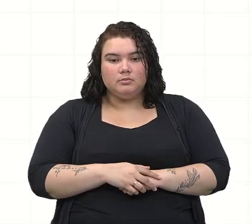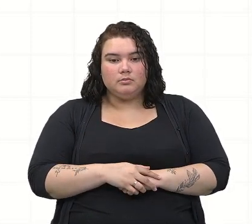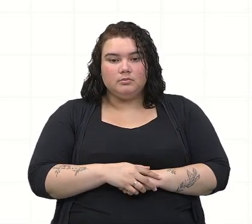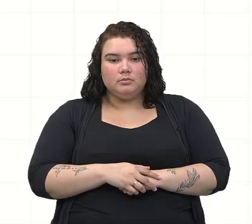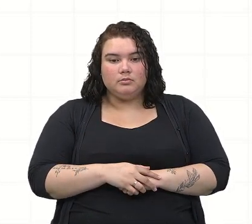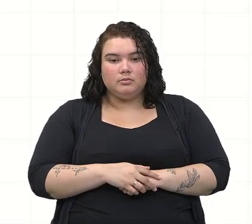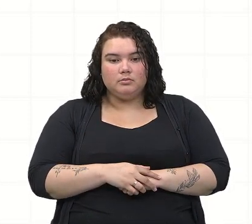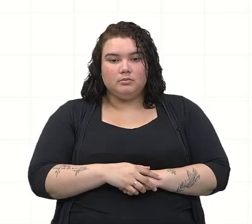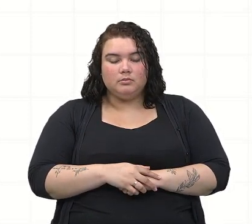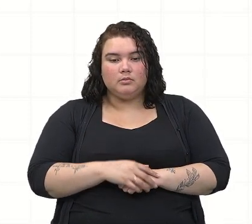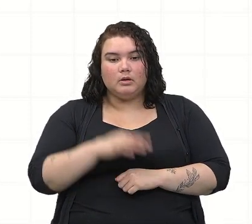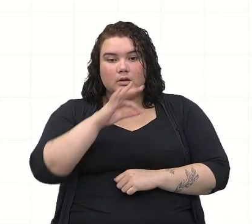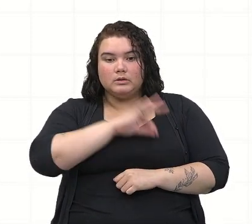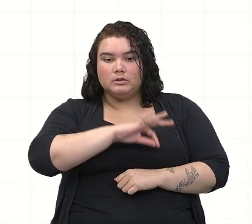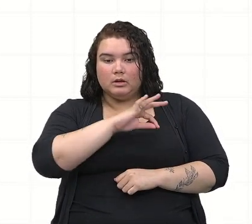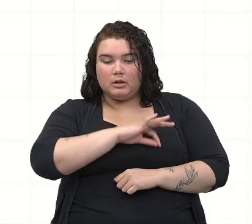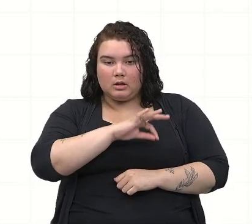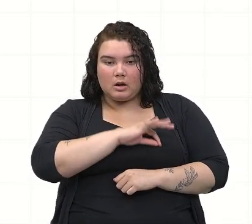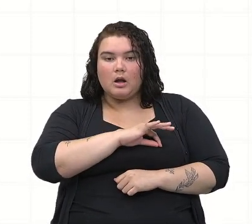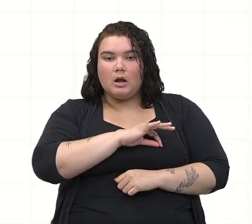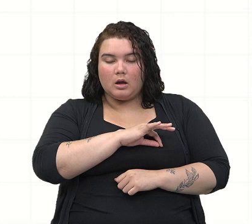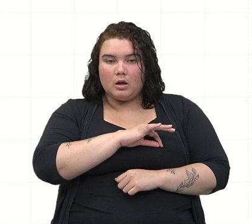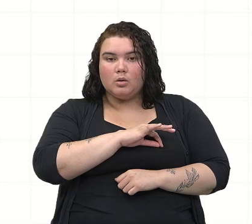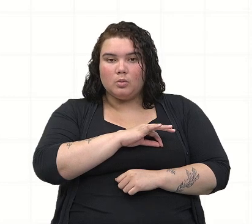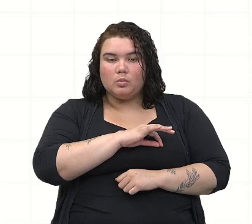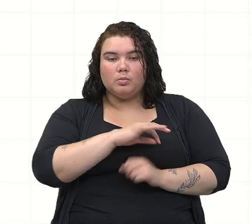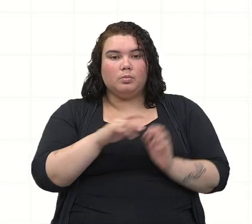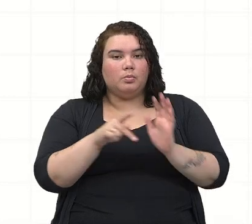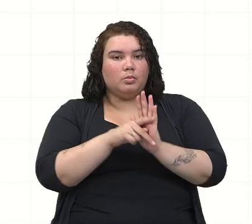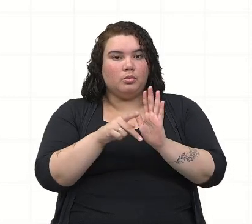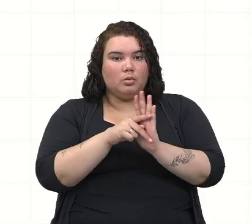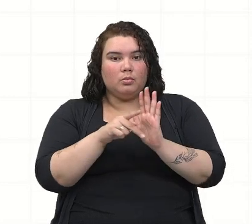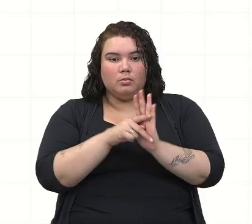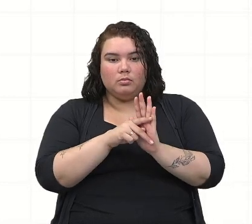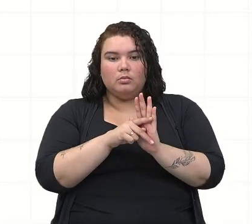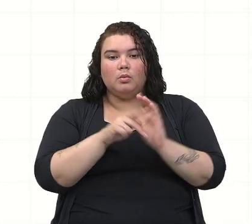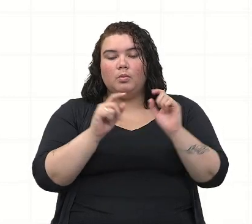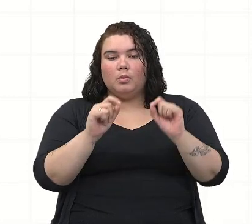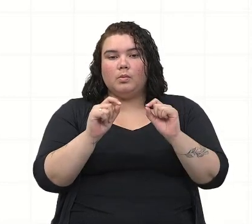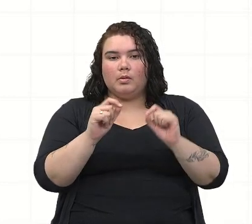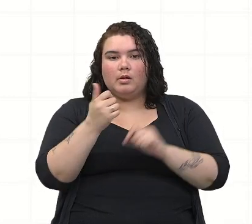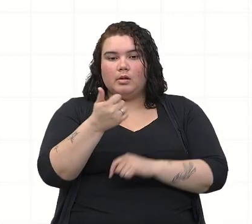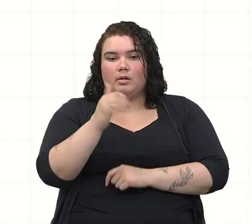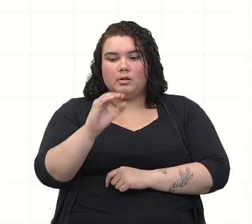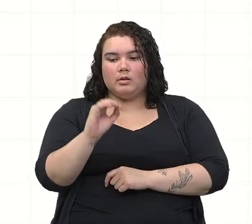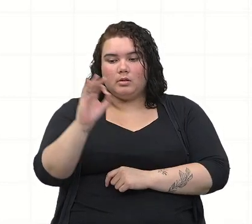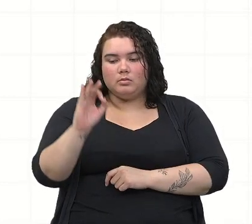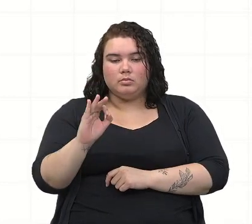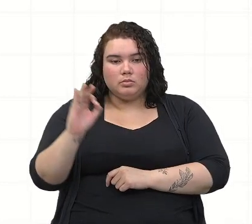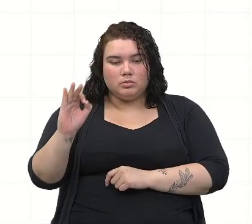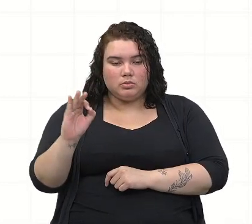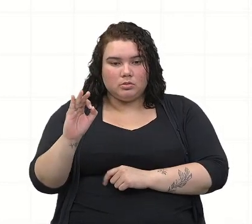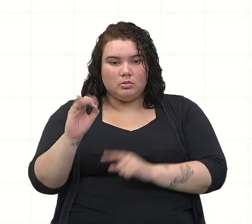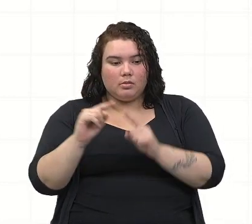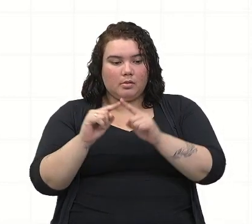Mais o salário atual. Agora nós vamos calcular o que é 10% de